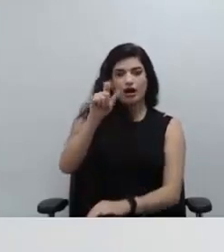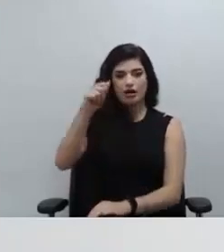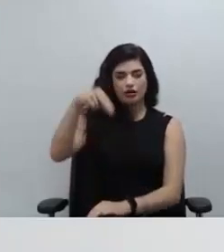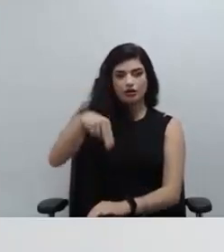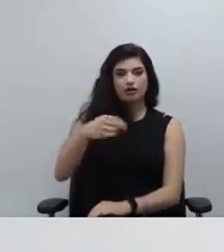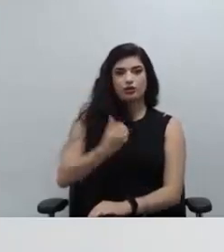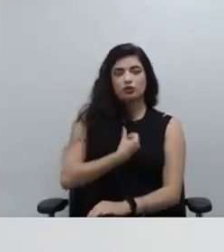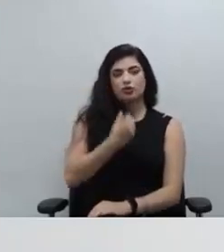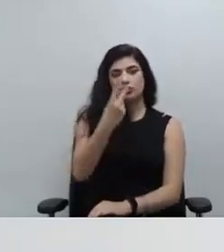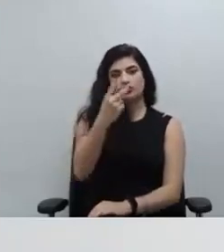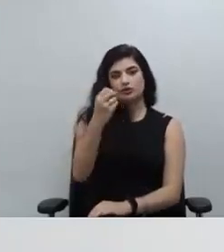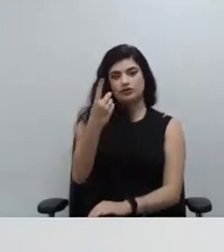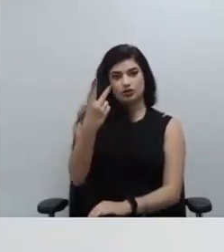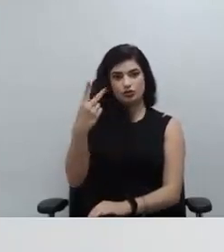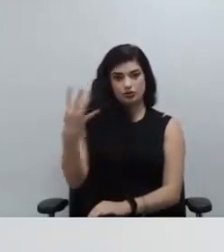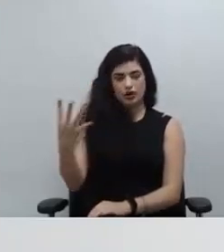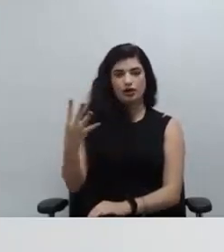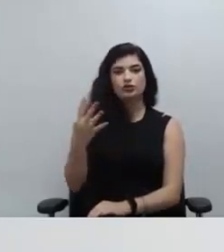número